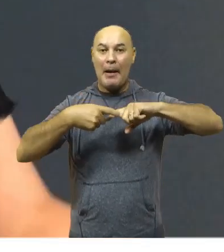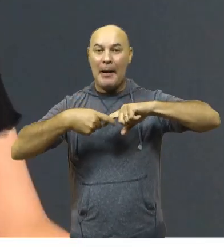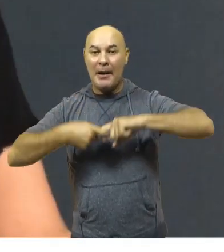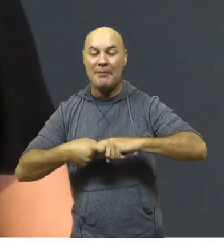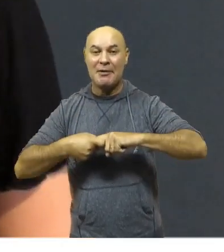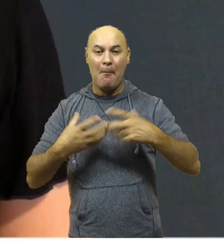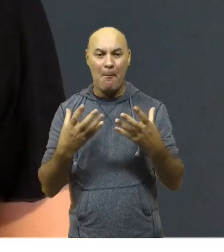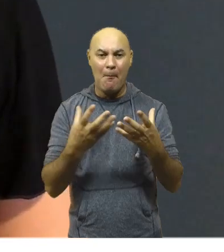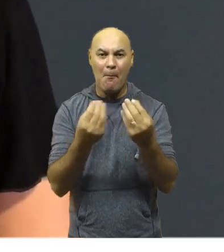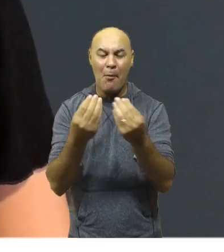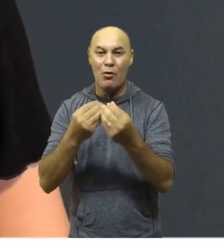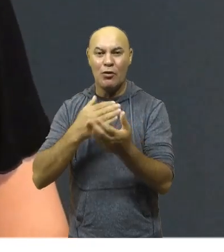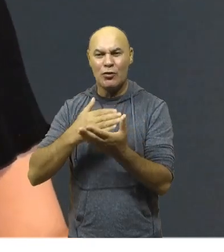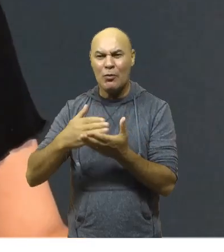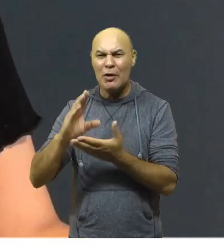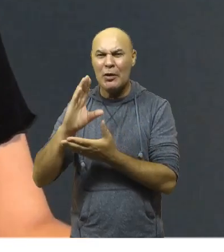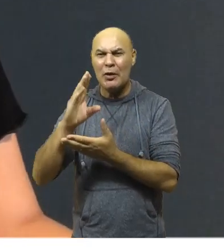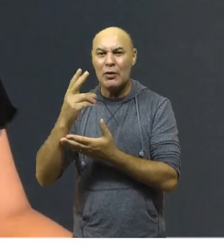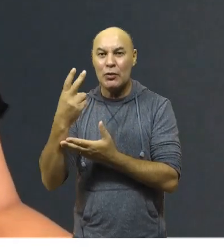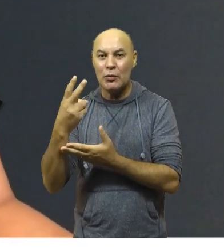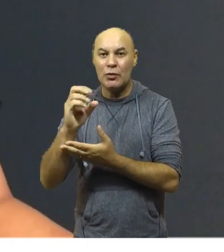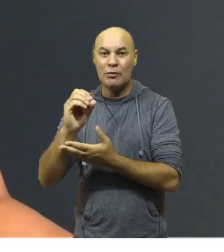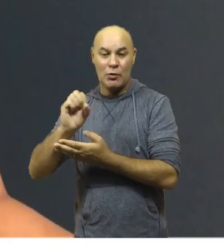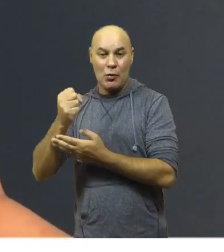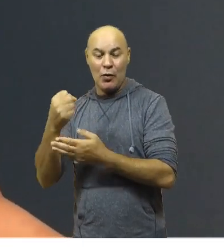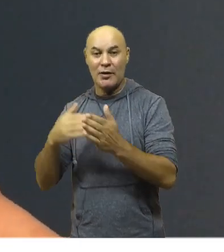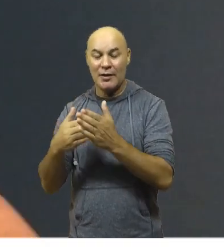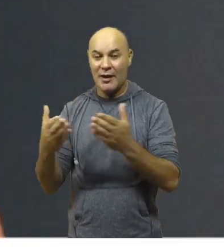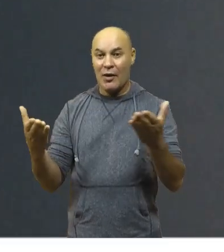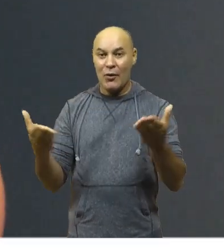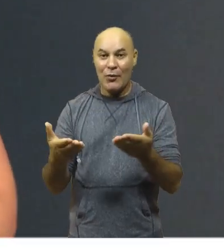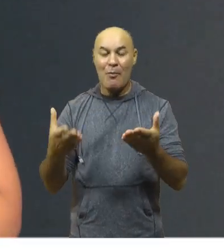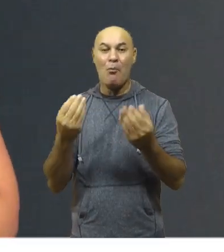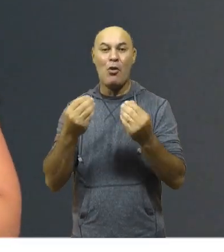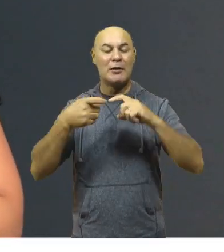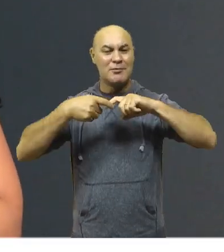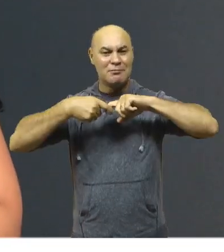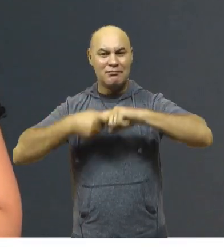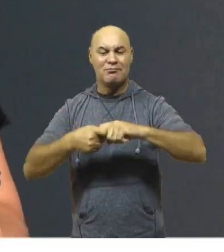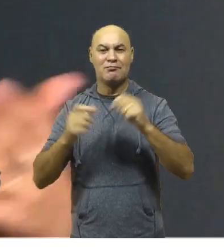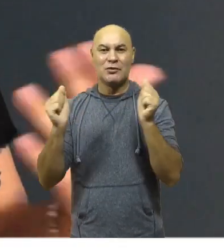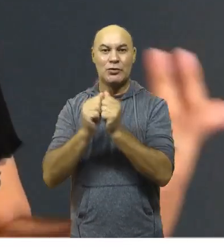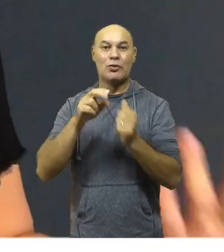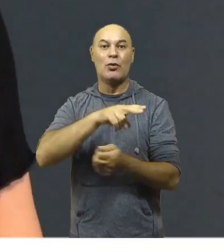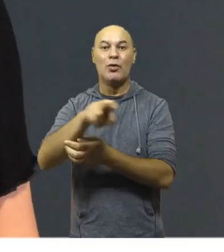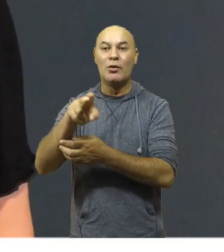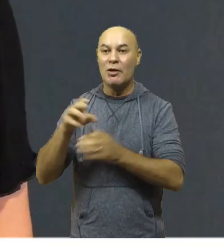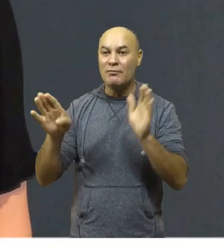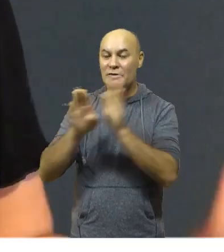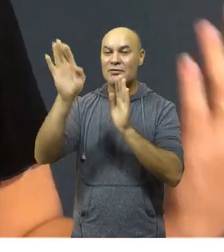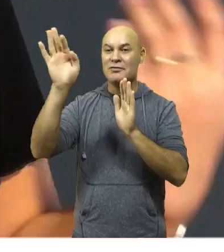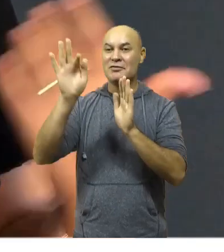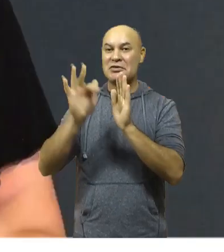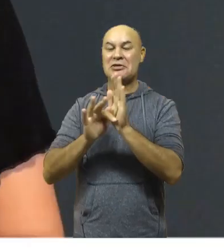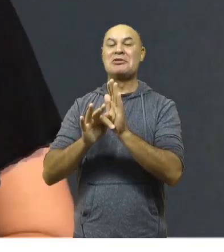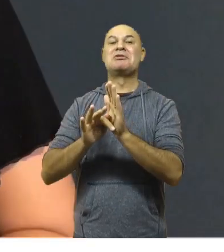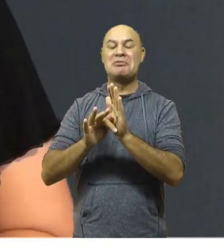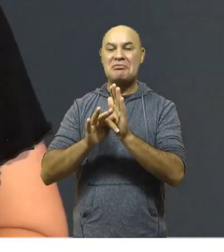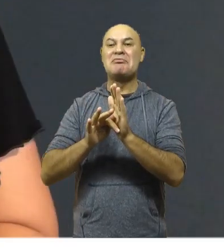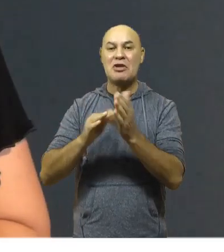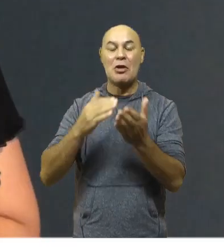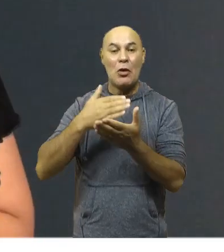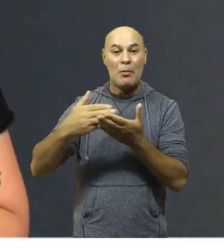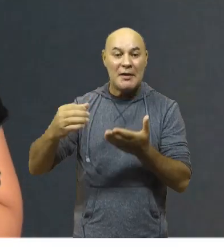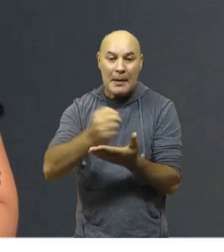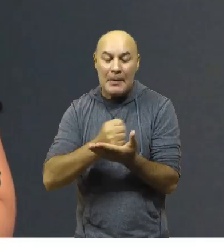lá em 2008, tenho amizades até hoje, né, depois de tantos anos, amizades que foram construídas lá atrás, que